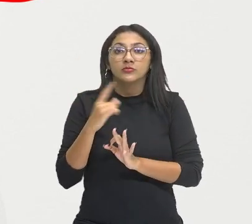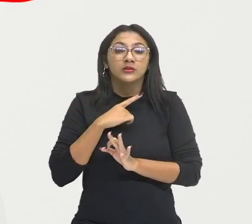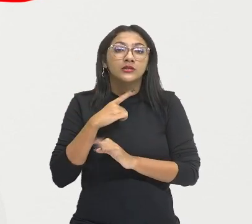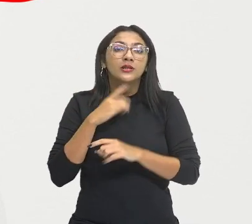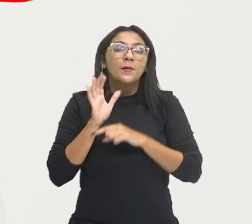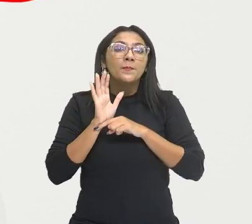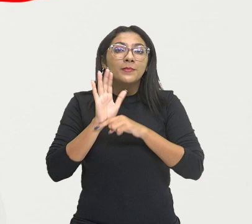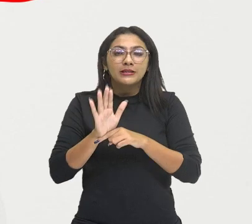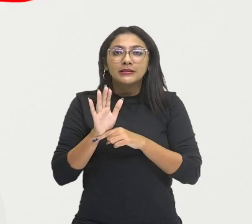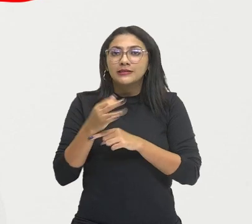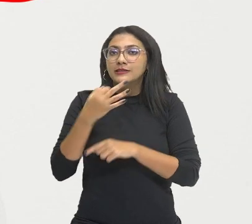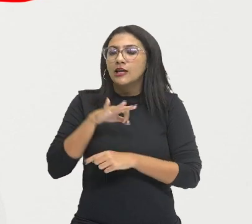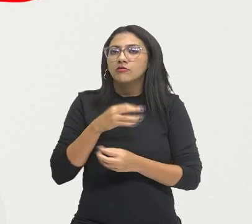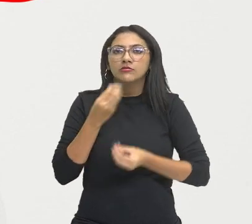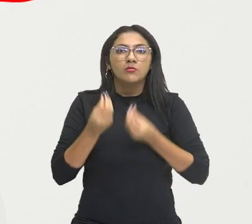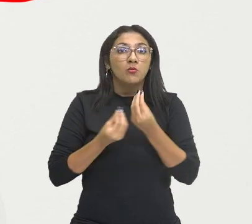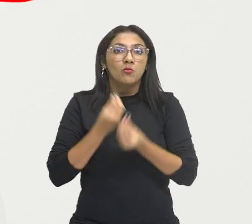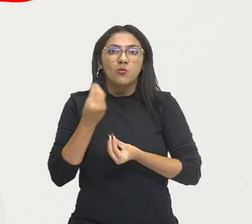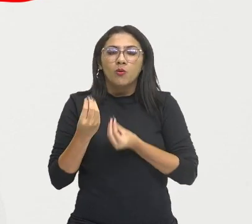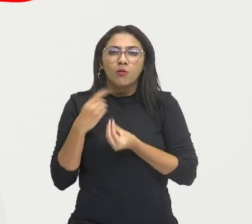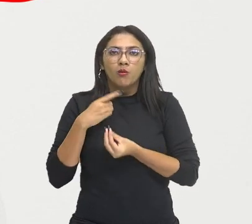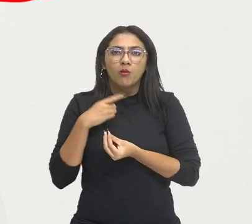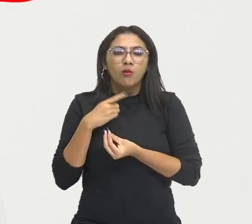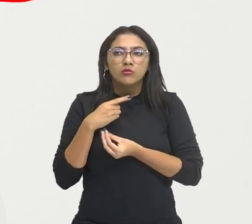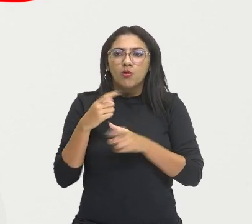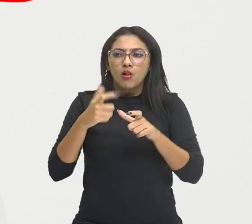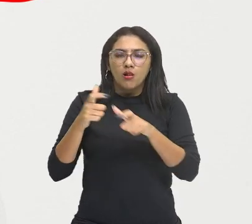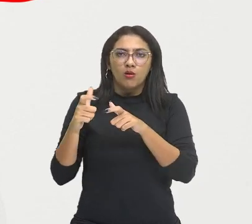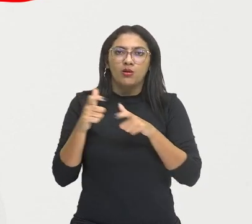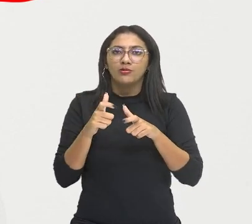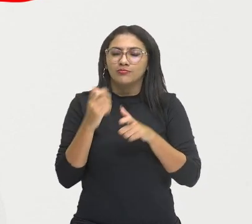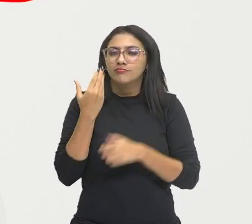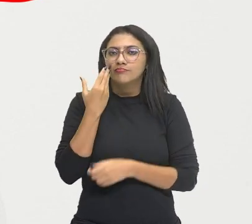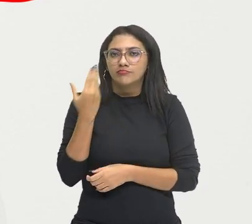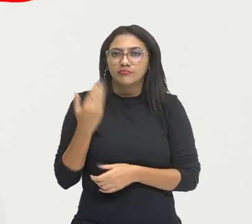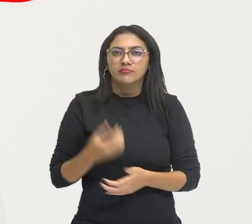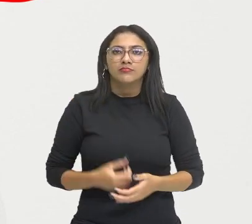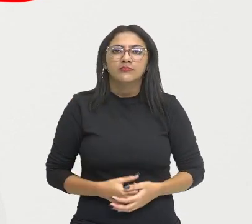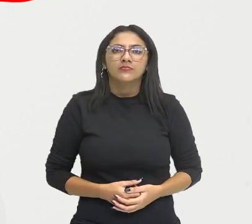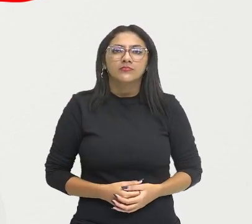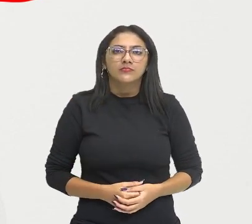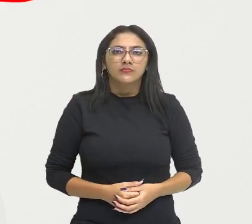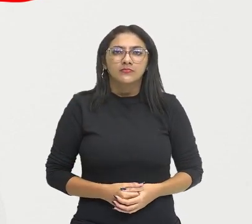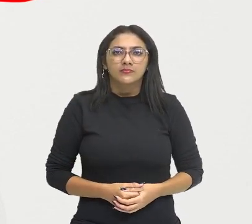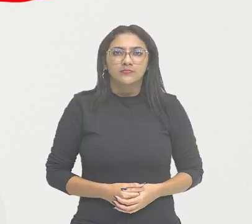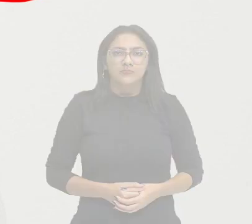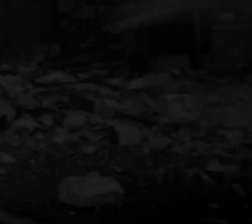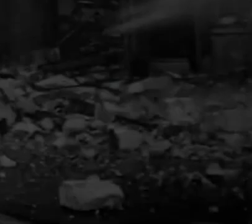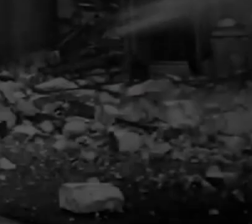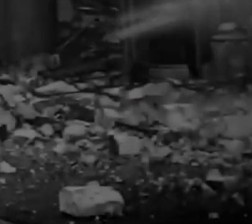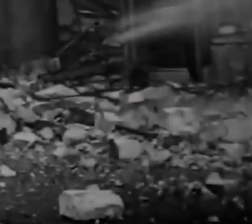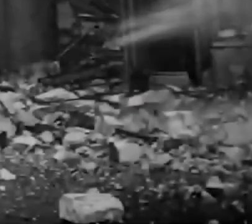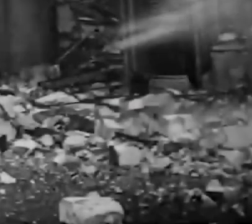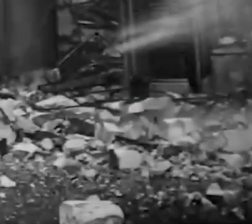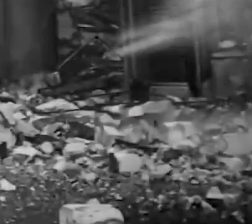muito bem como ficou a Europa no pós-Segunda Guerra Mundial. Acompanhem comigo.